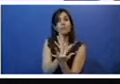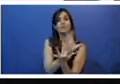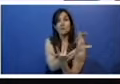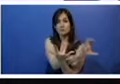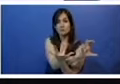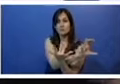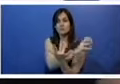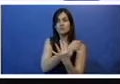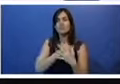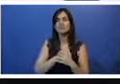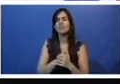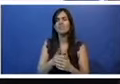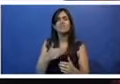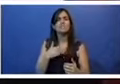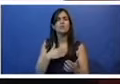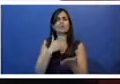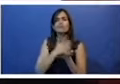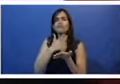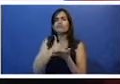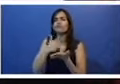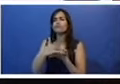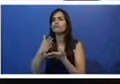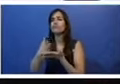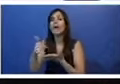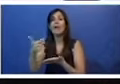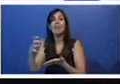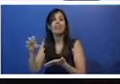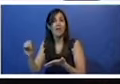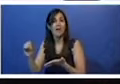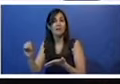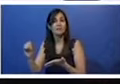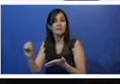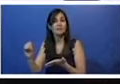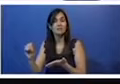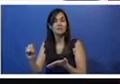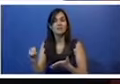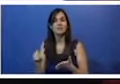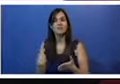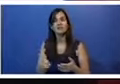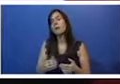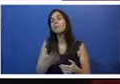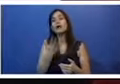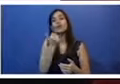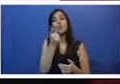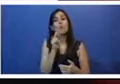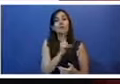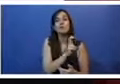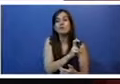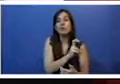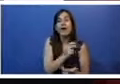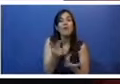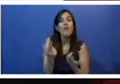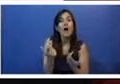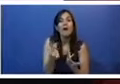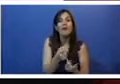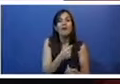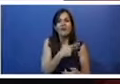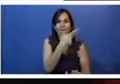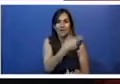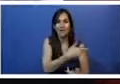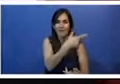tanto só que se eu dividir o meu chocolate em 10 partes mas comer cinco eu vou comer o